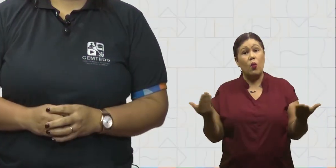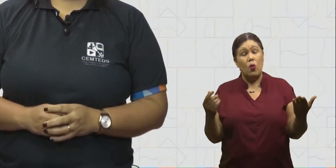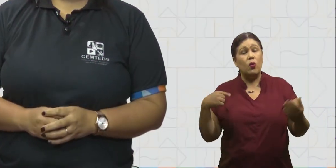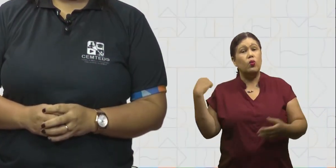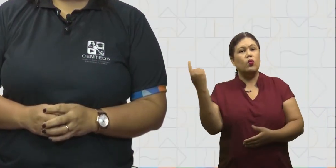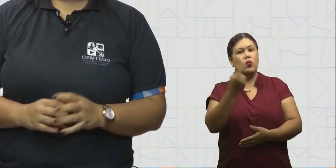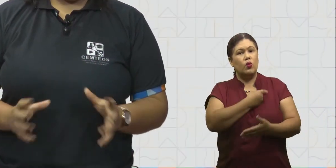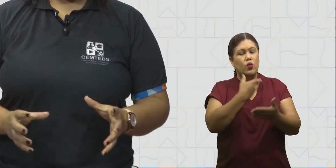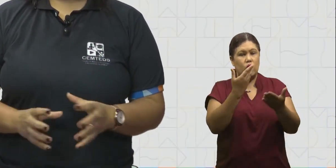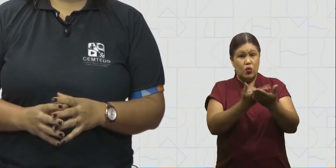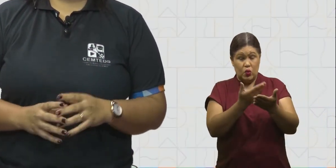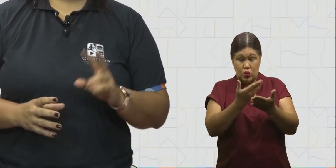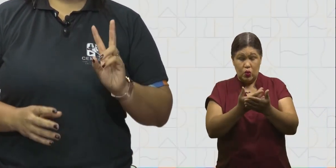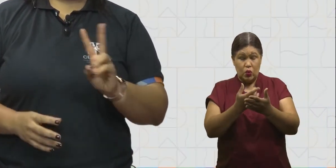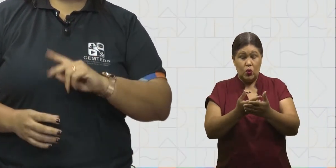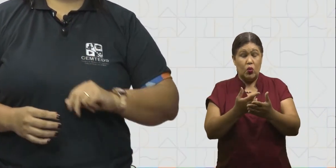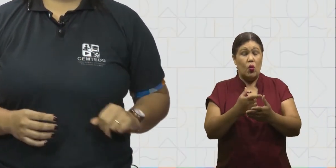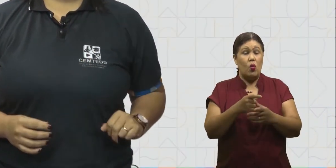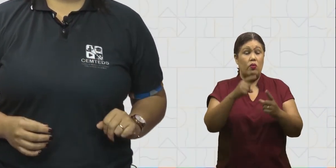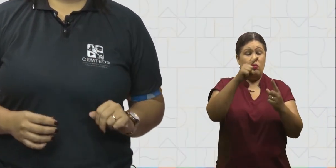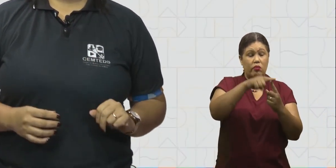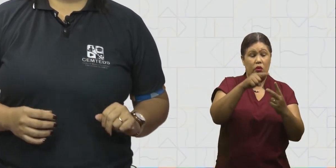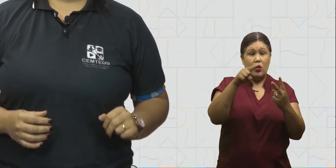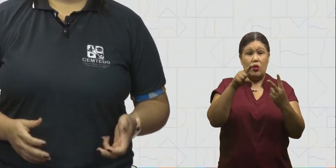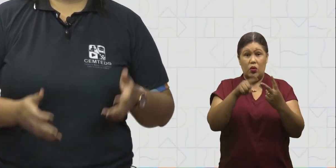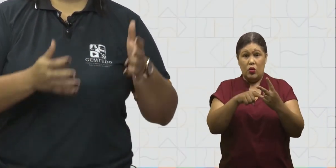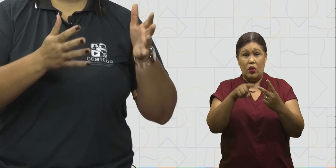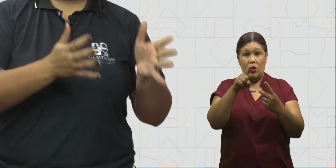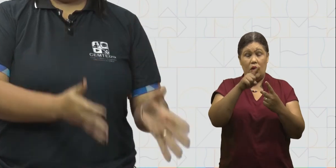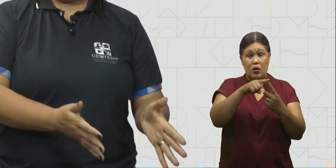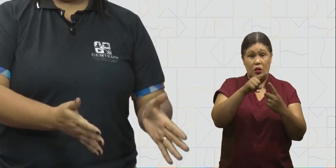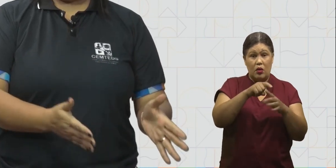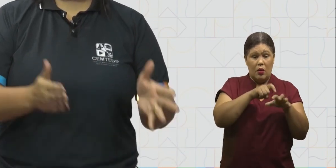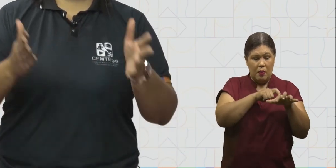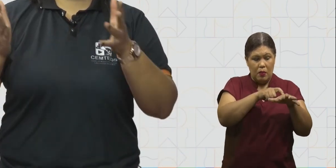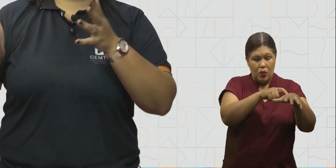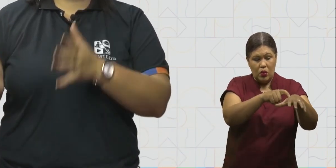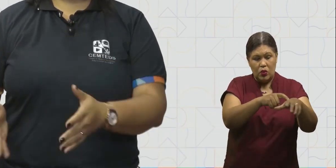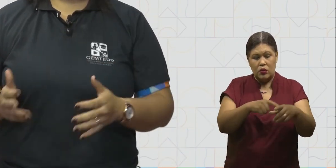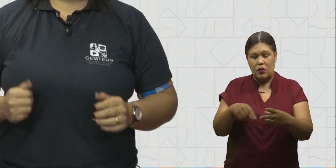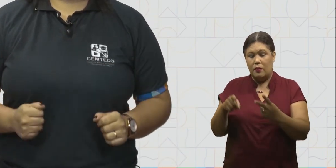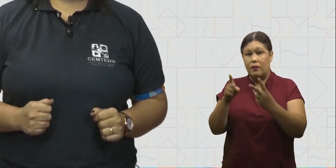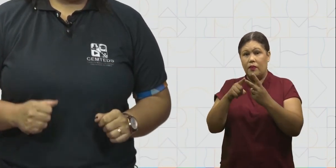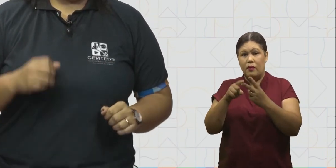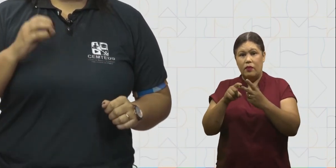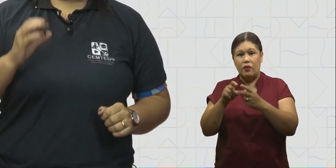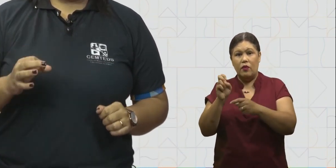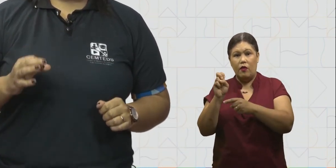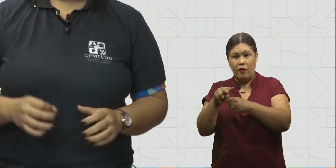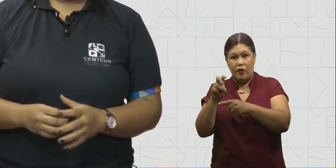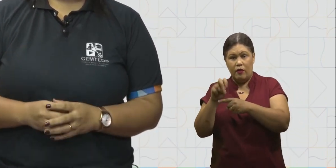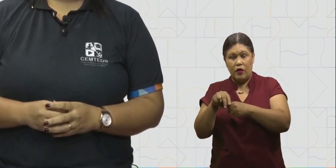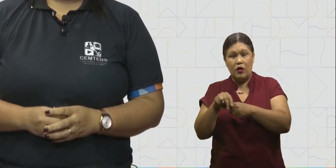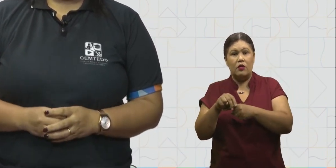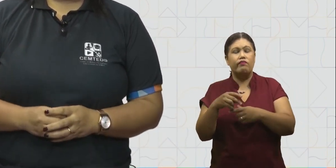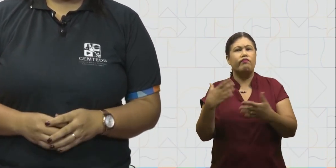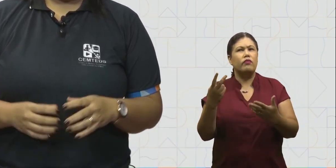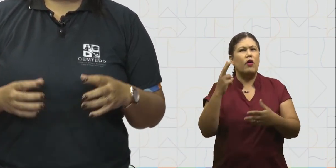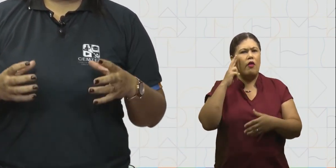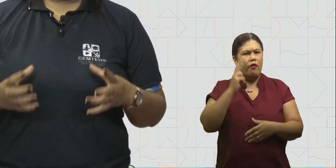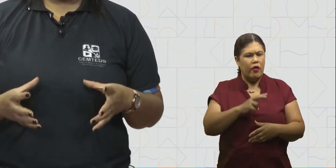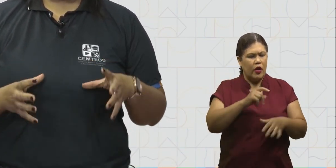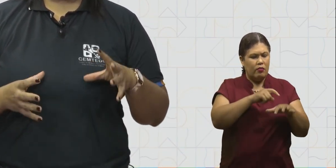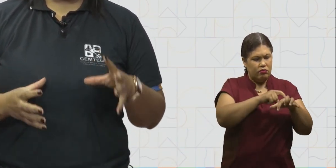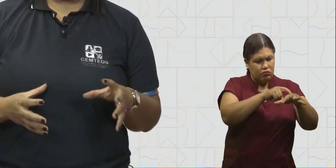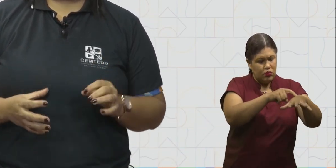Hoje, conhecemos mais sobre dois tipos de micro-organismos, os protozoários e os vírus. Vimos que os